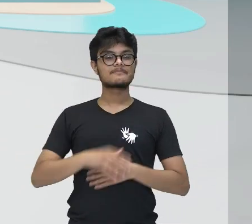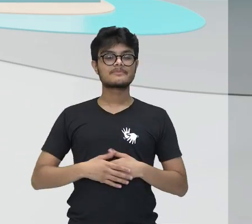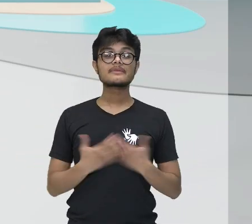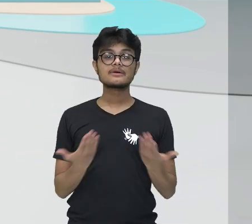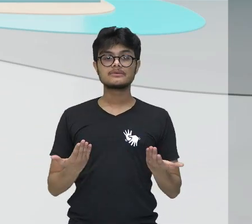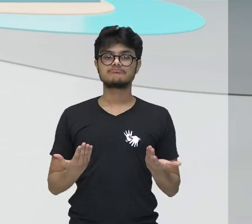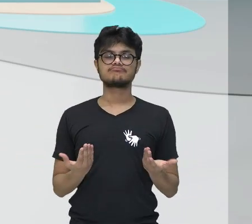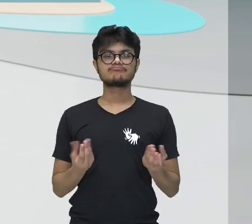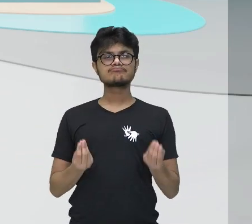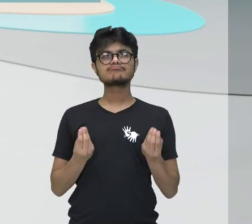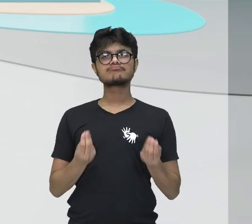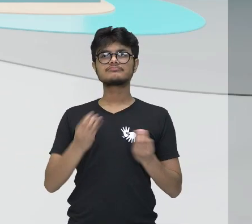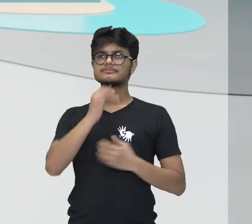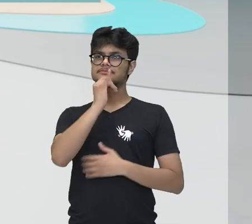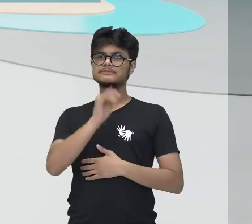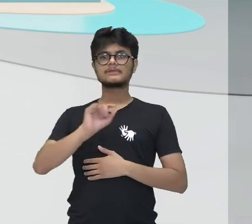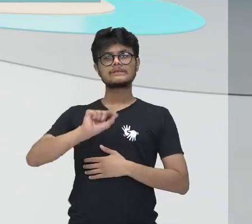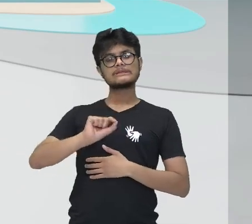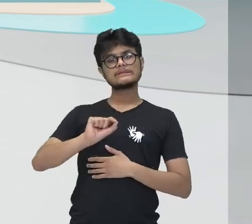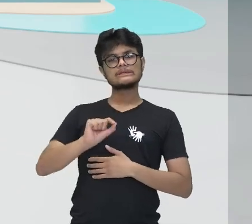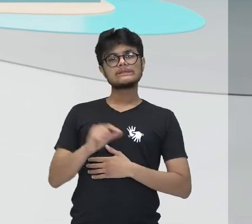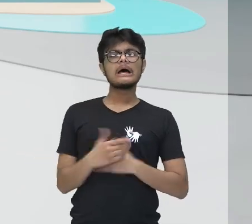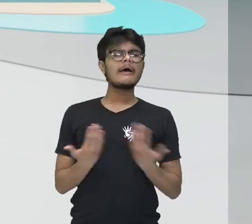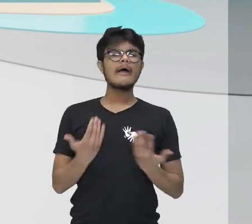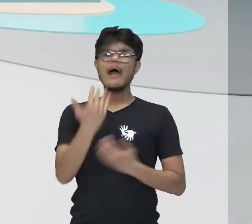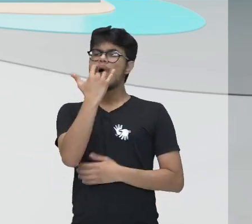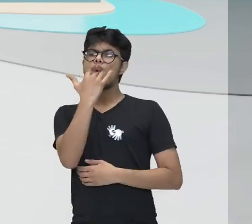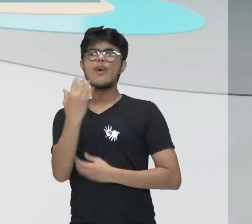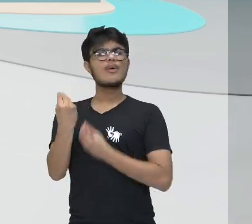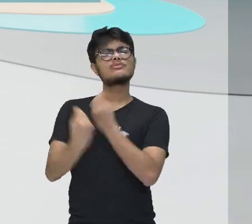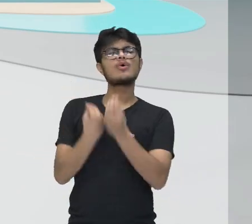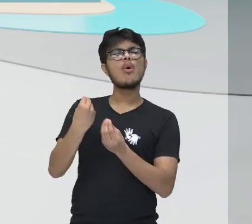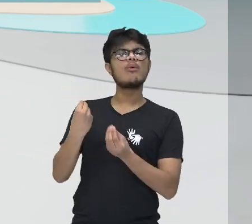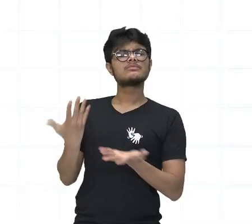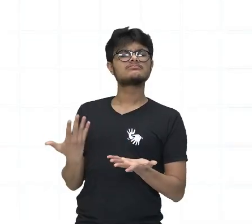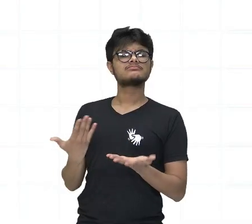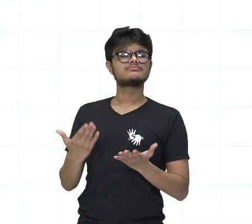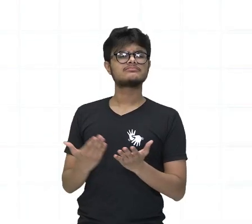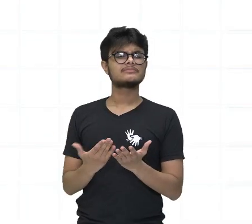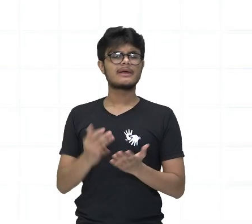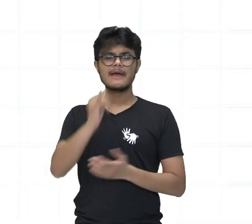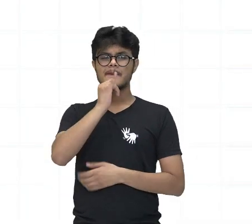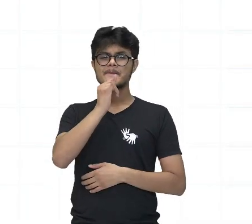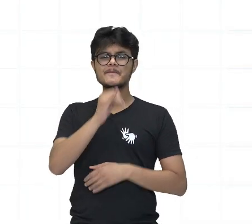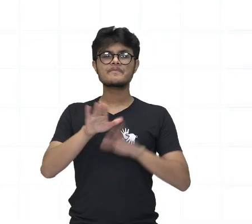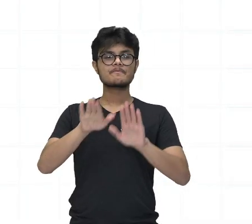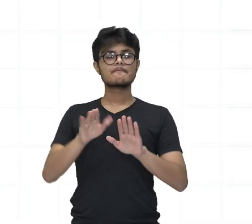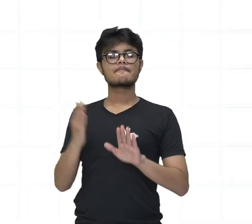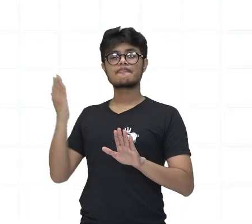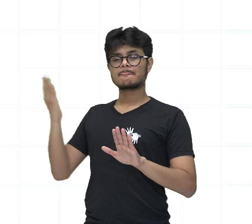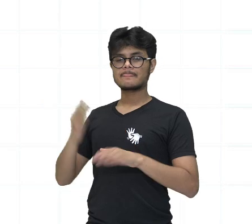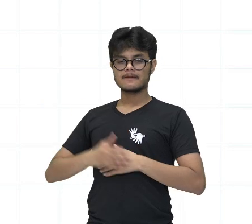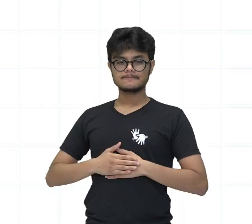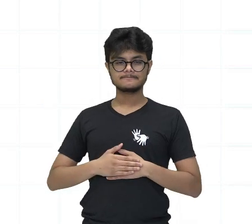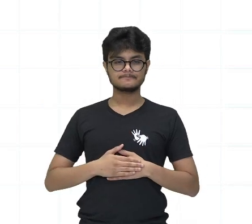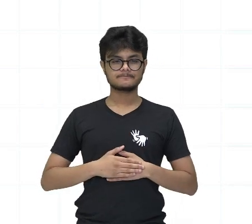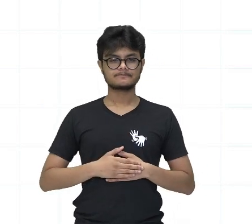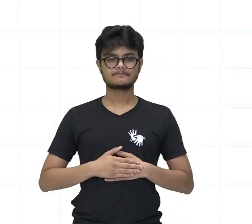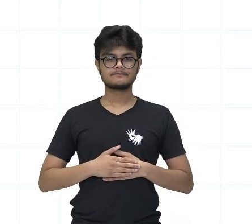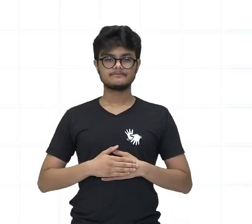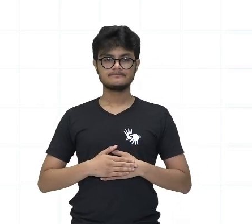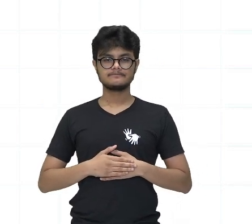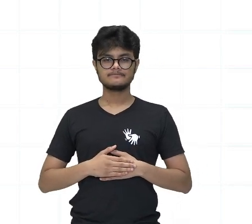e como que era esse pigmento? E qual o suporte que eles pintavam isso? Bem,